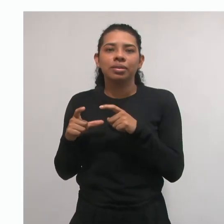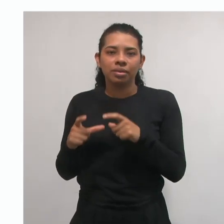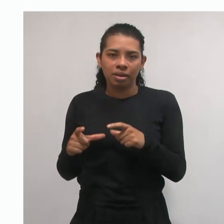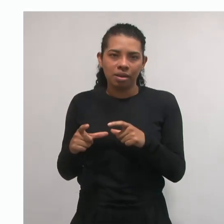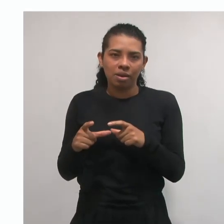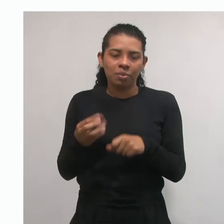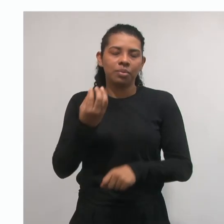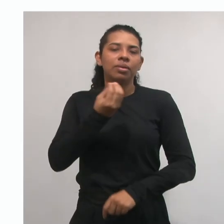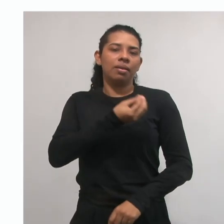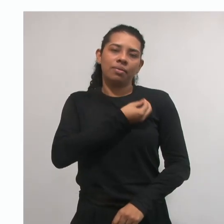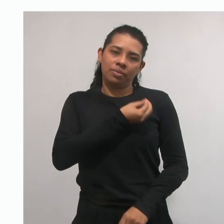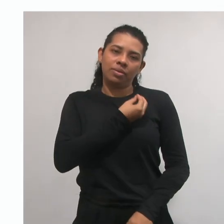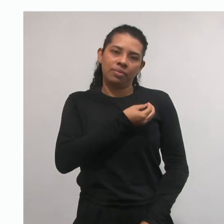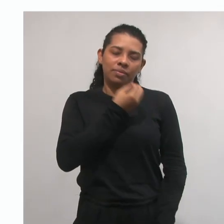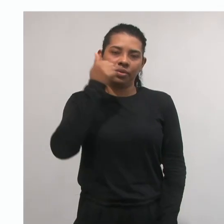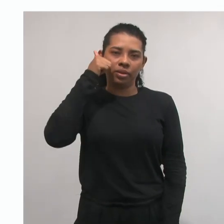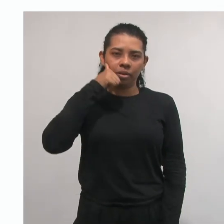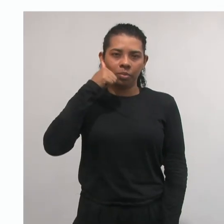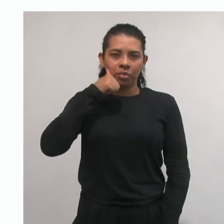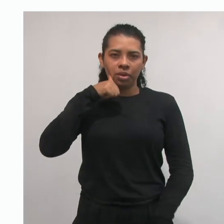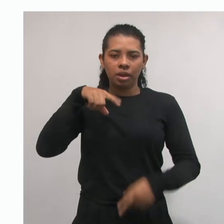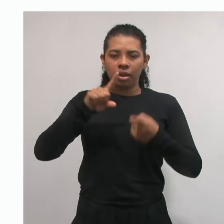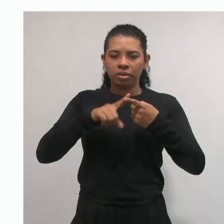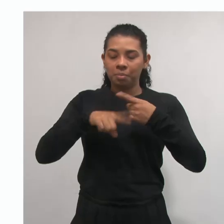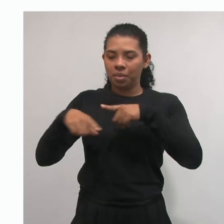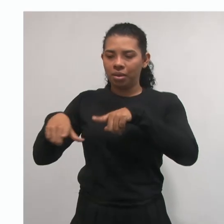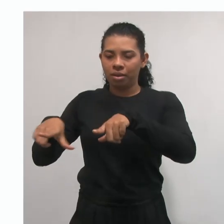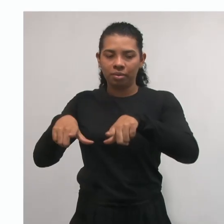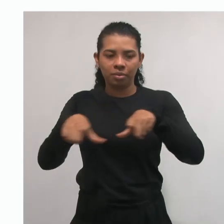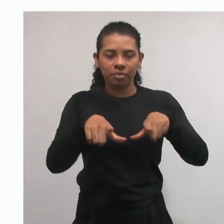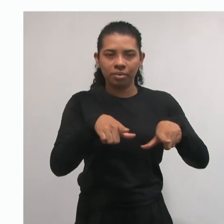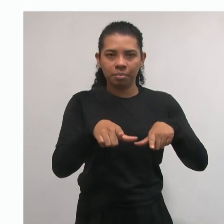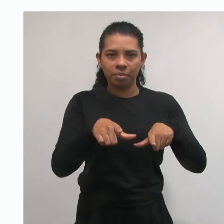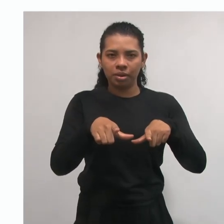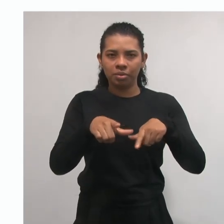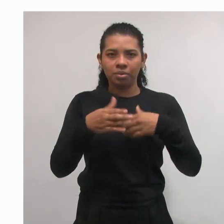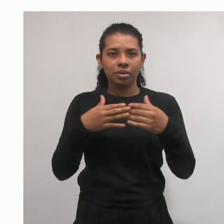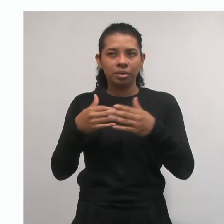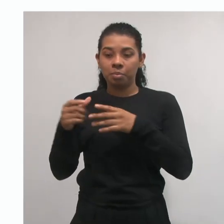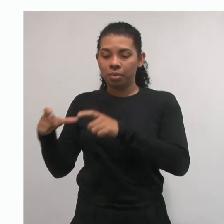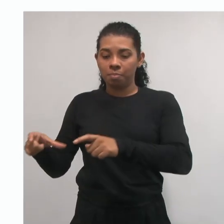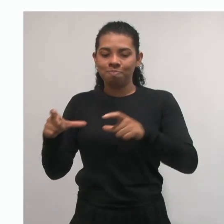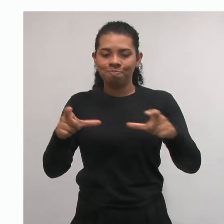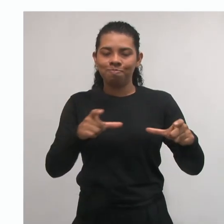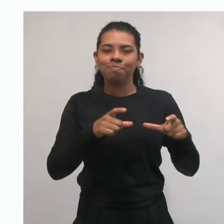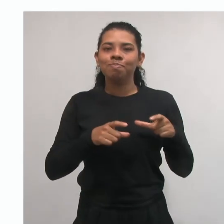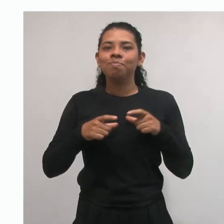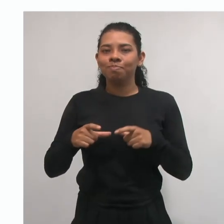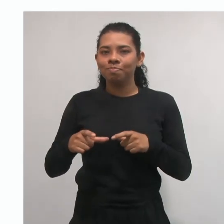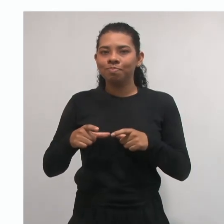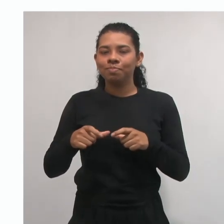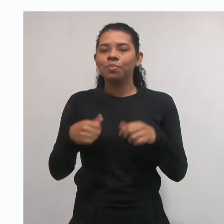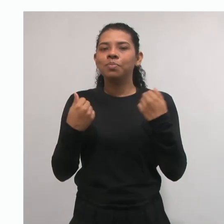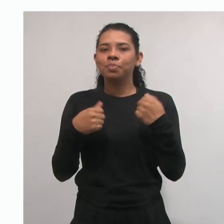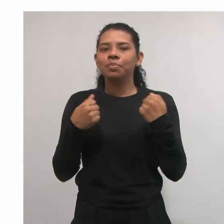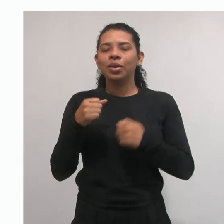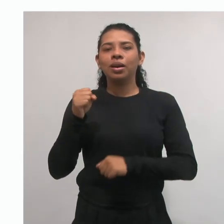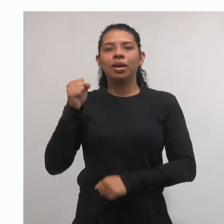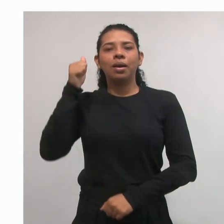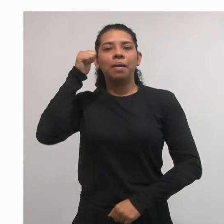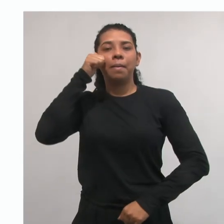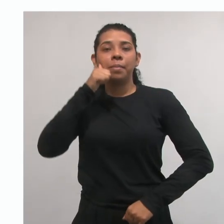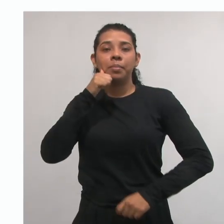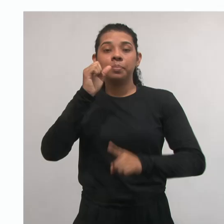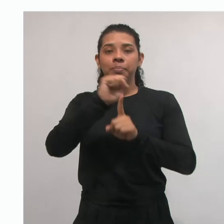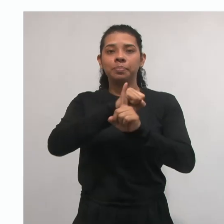né, desse espaço da vida privada da mulher, e que mantém o domínio, né,